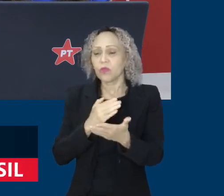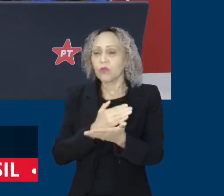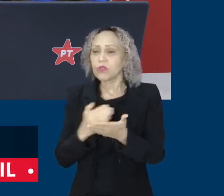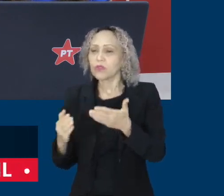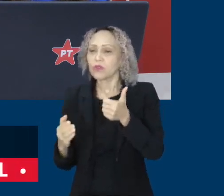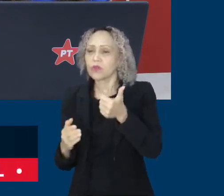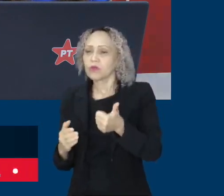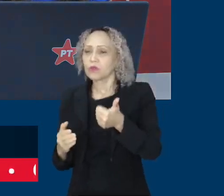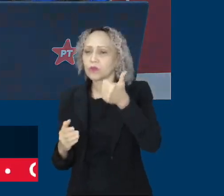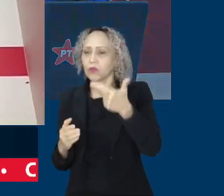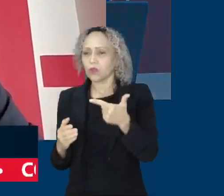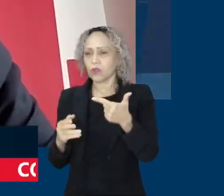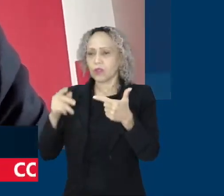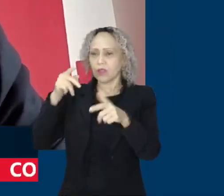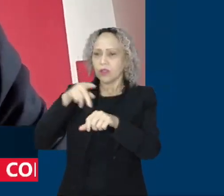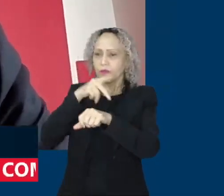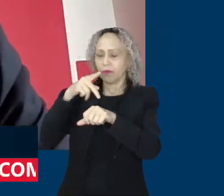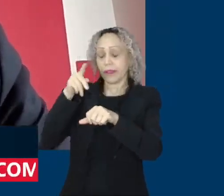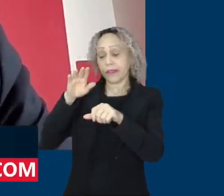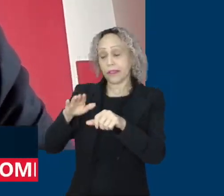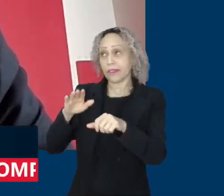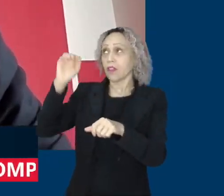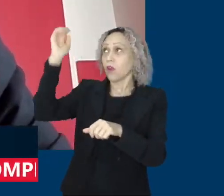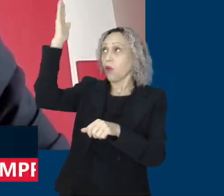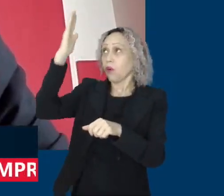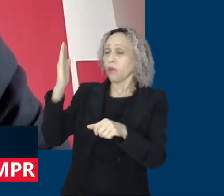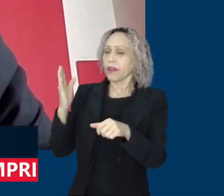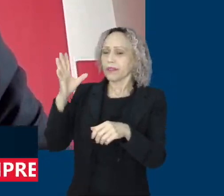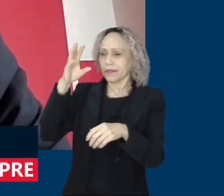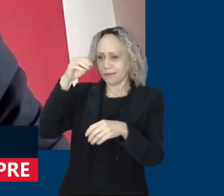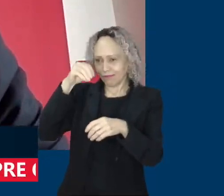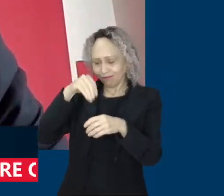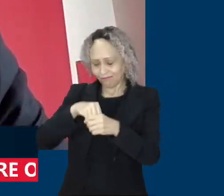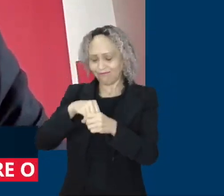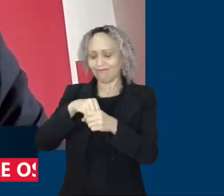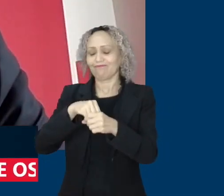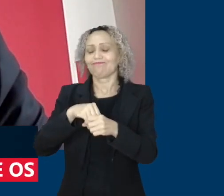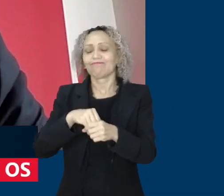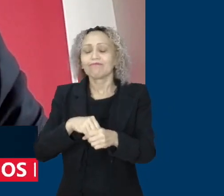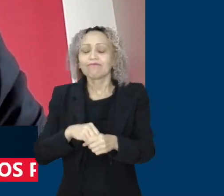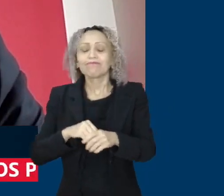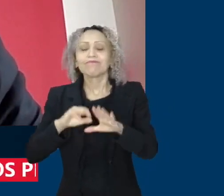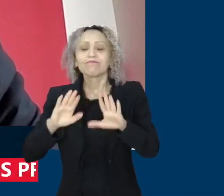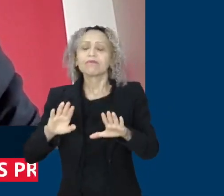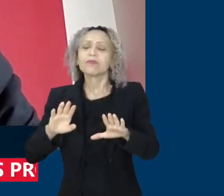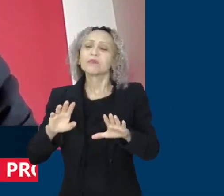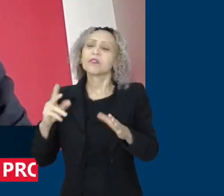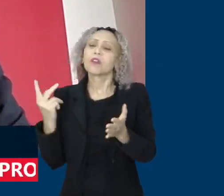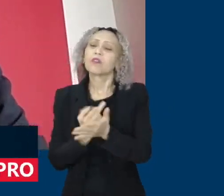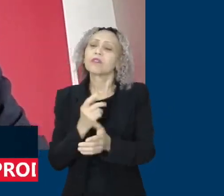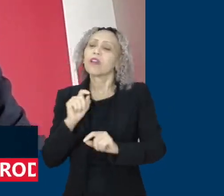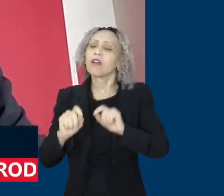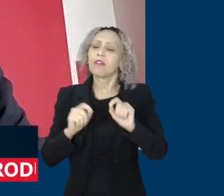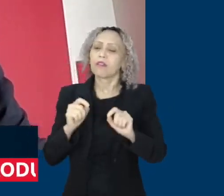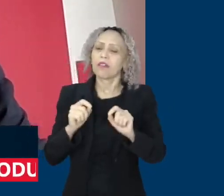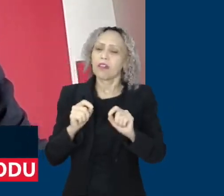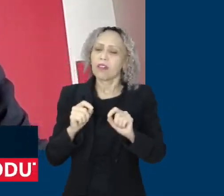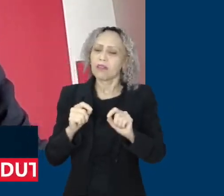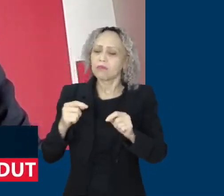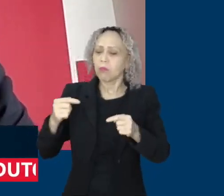estes. Depois, houve uma intercorrência de natureza política